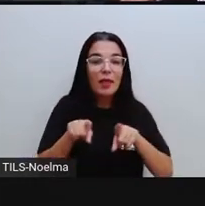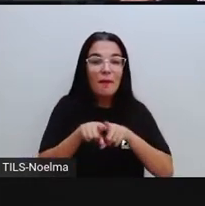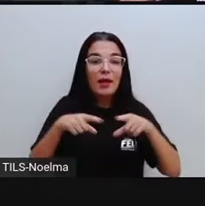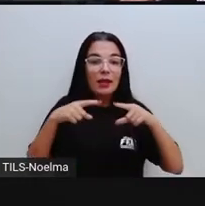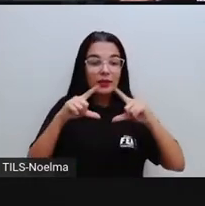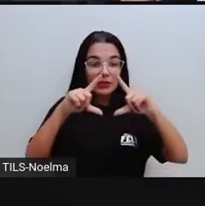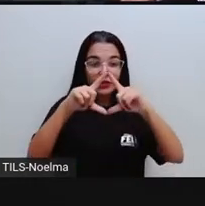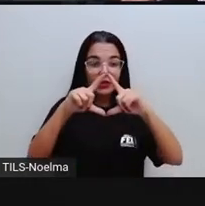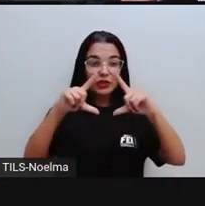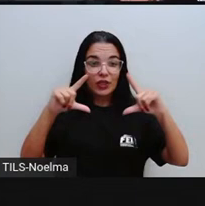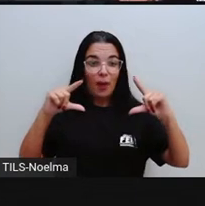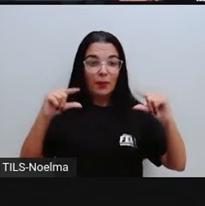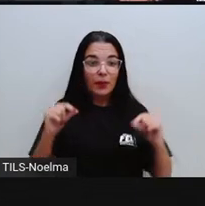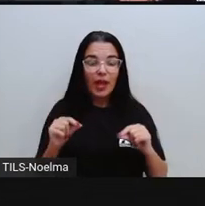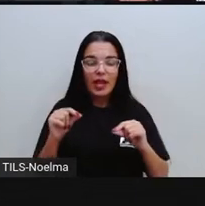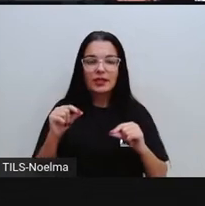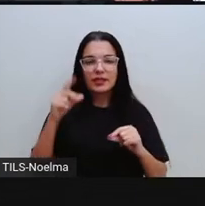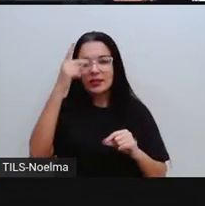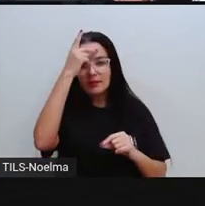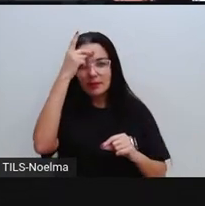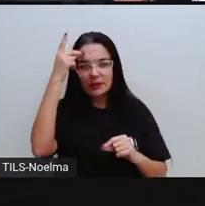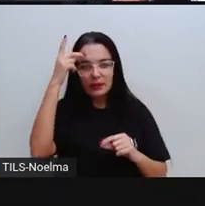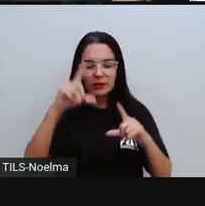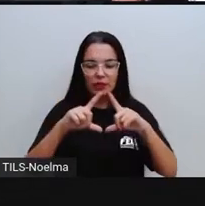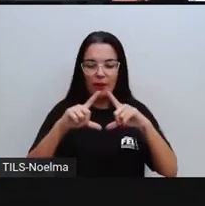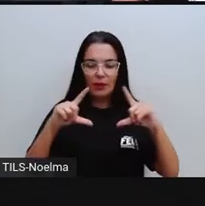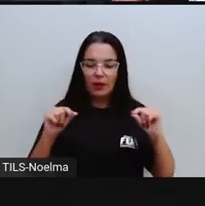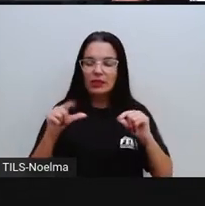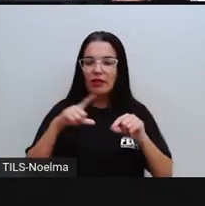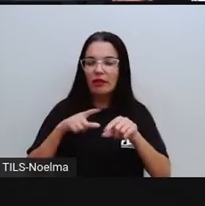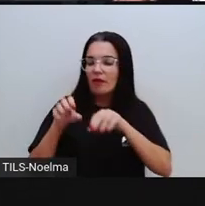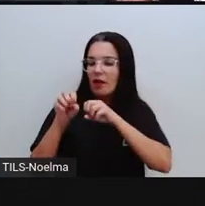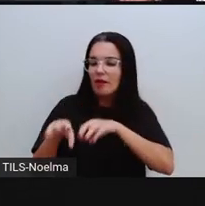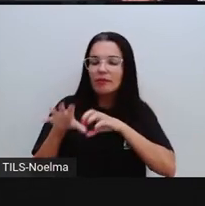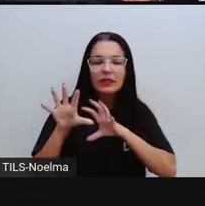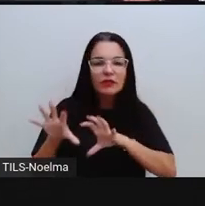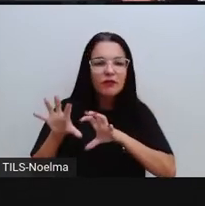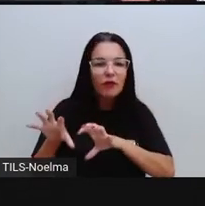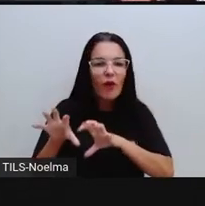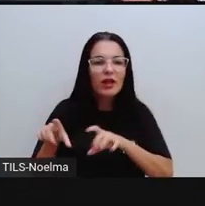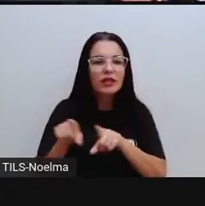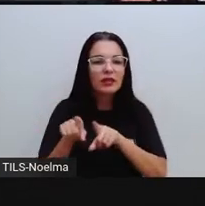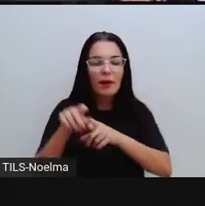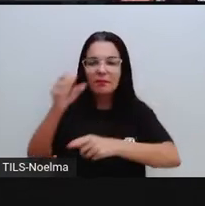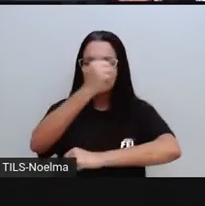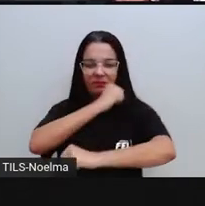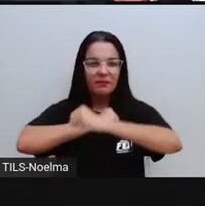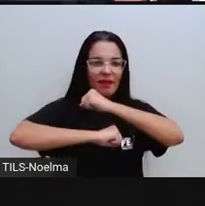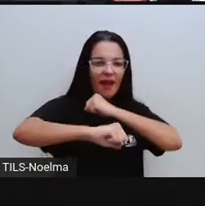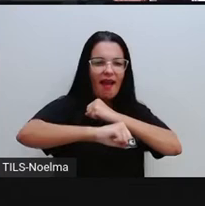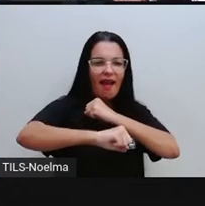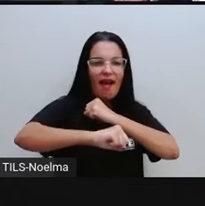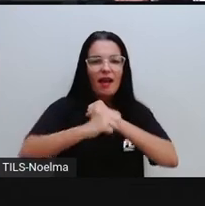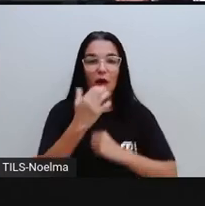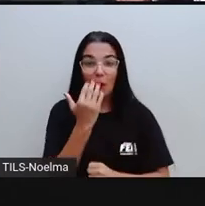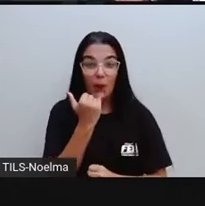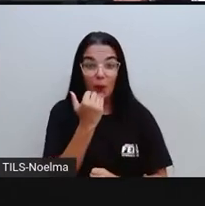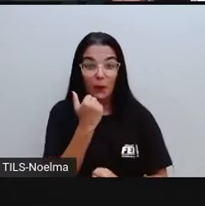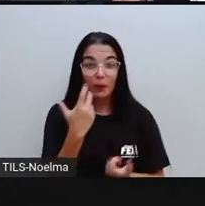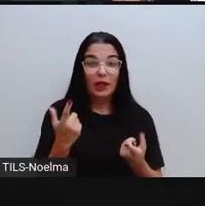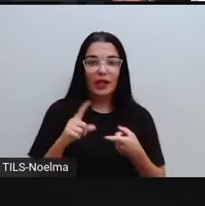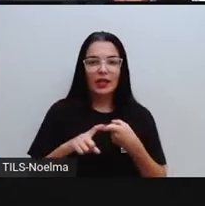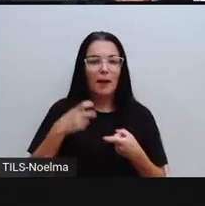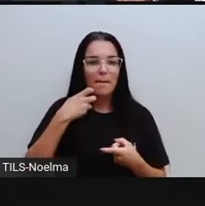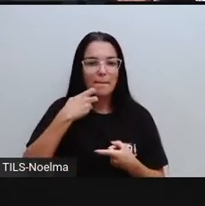também influenciaram na culinária, como sushi, sashimi, peixes crus, e em artes marciais, como foi o caso do judô,